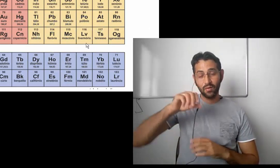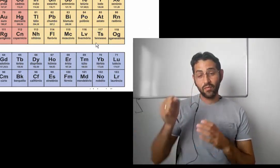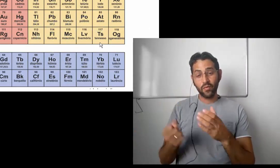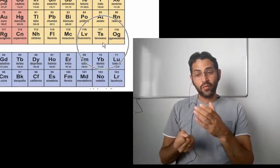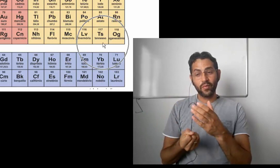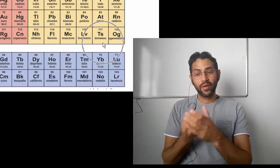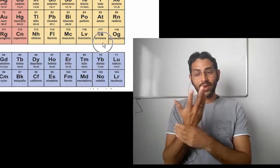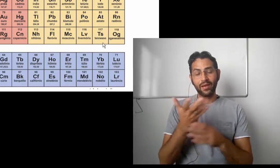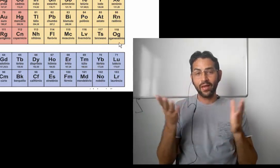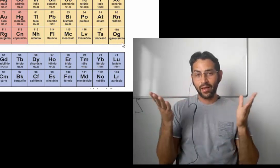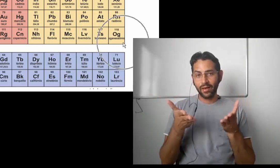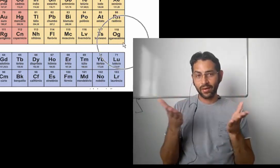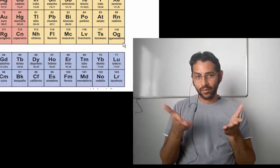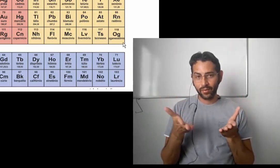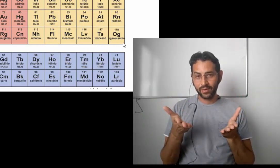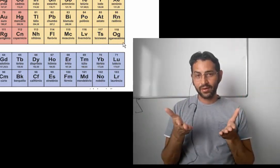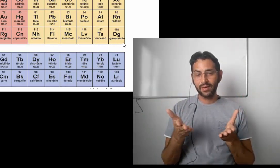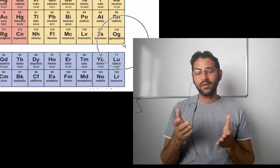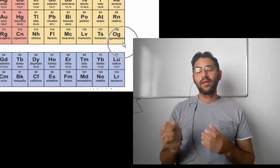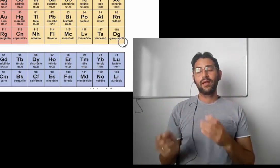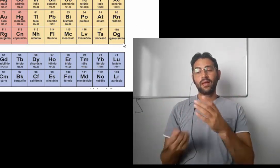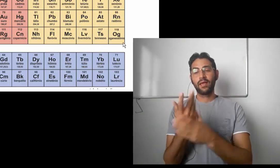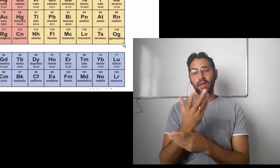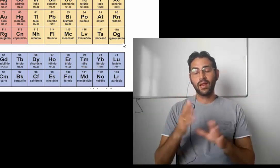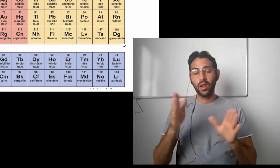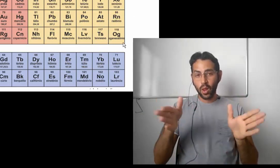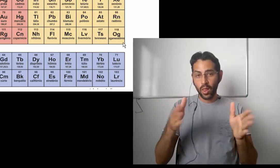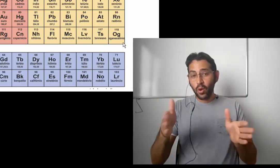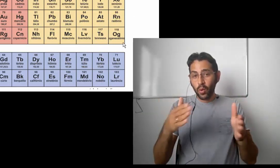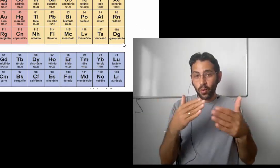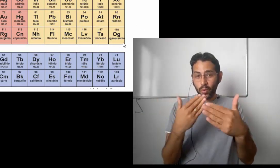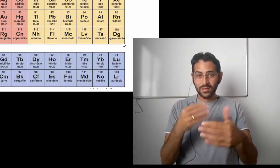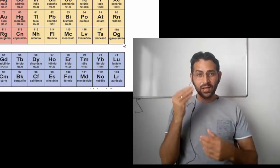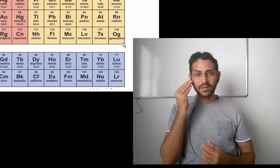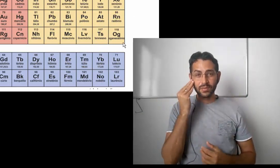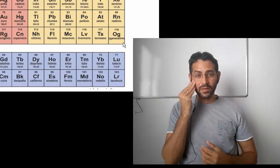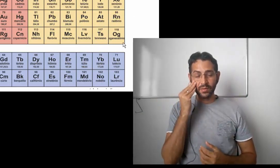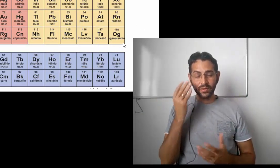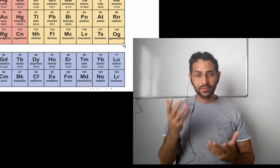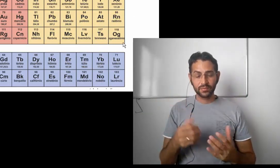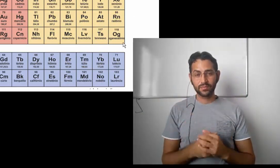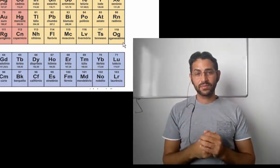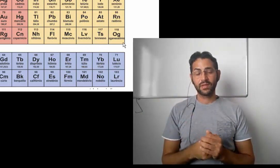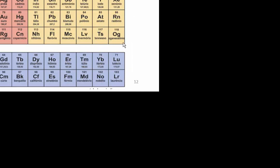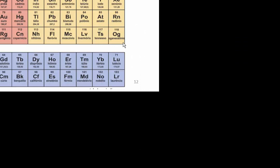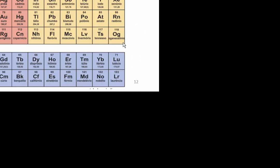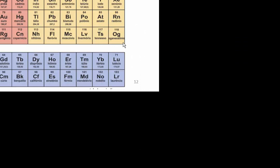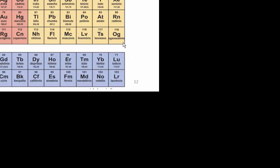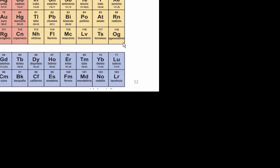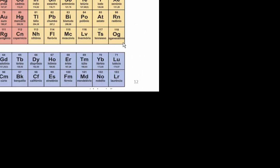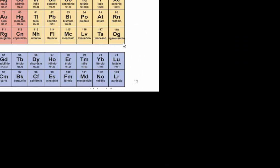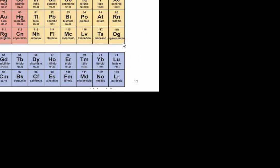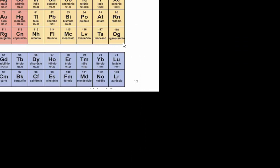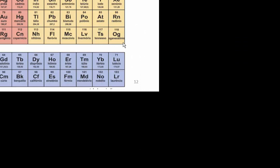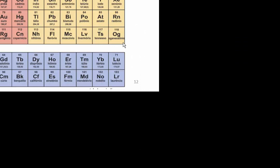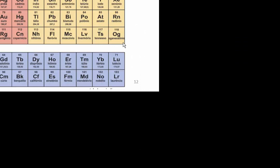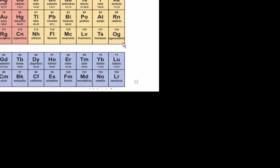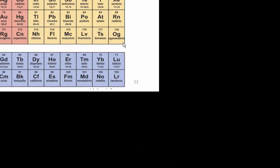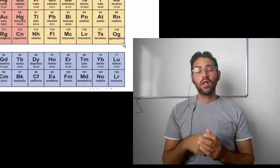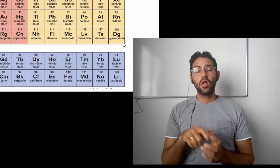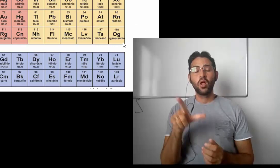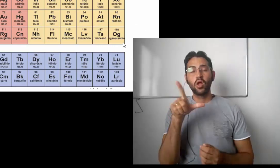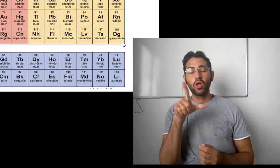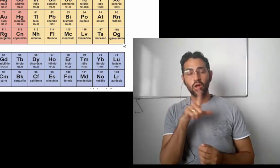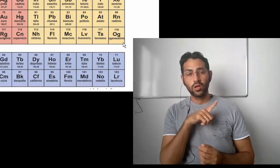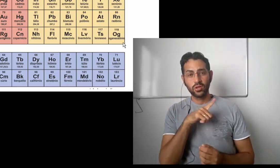esses aqui, foram os últimos elementos, né, descobertos ou sintetizados, né, porque alguns